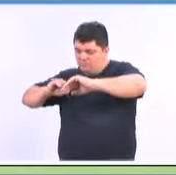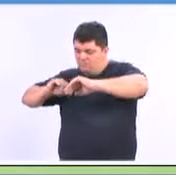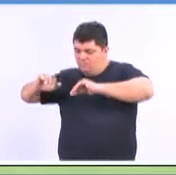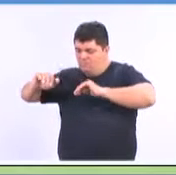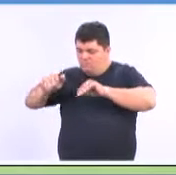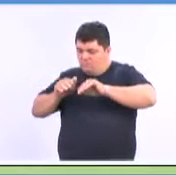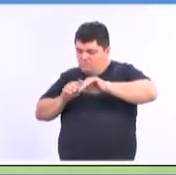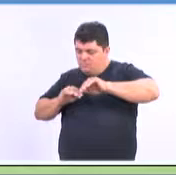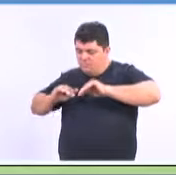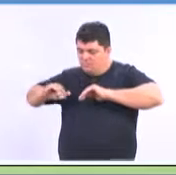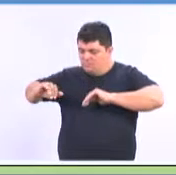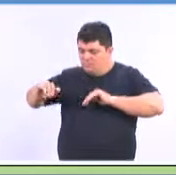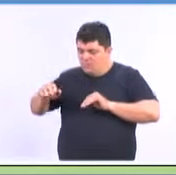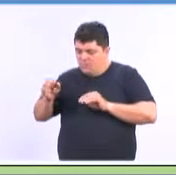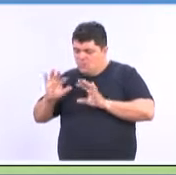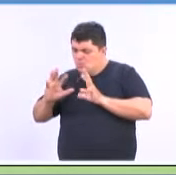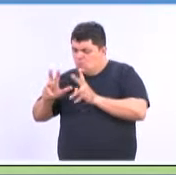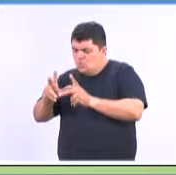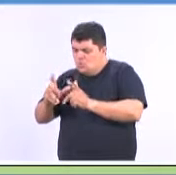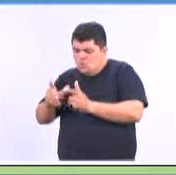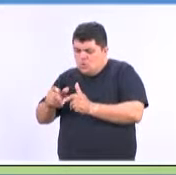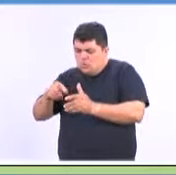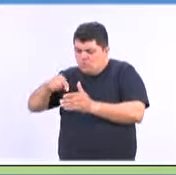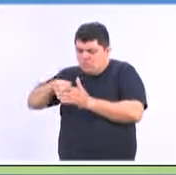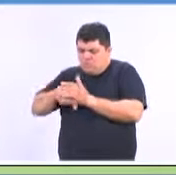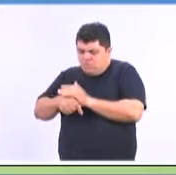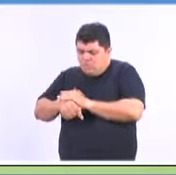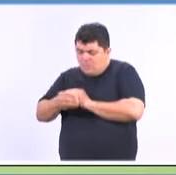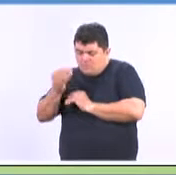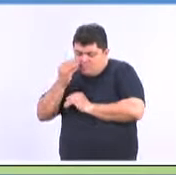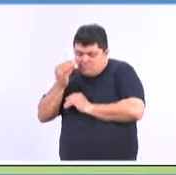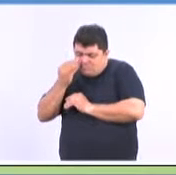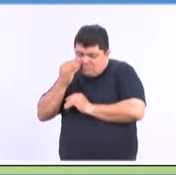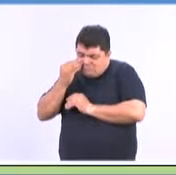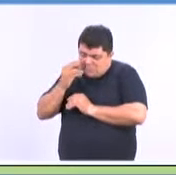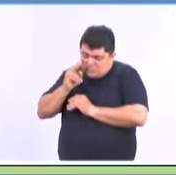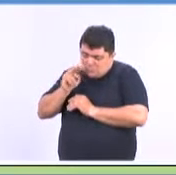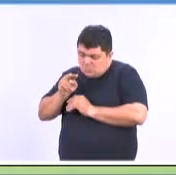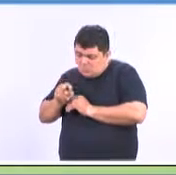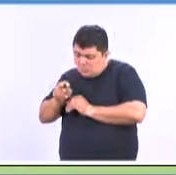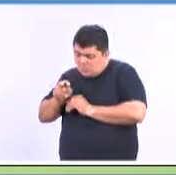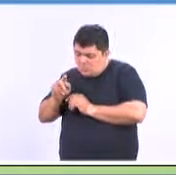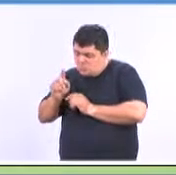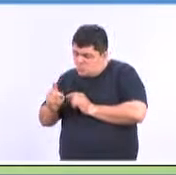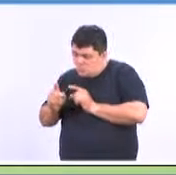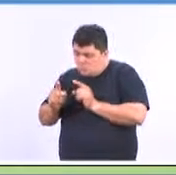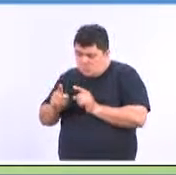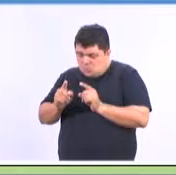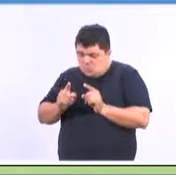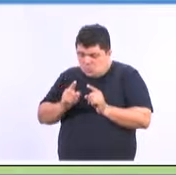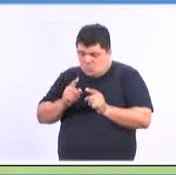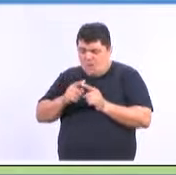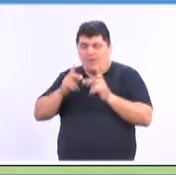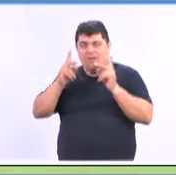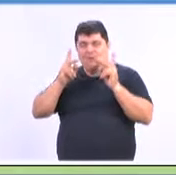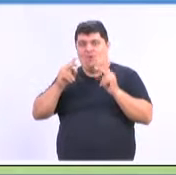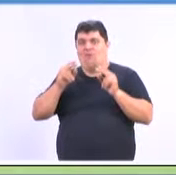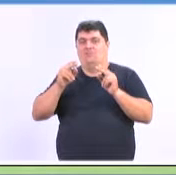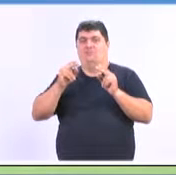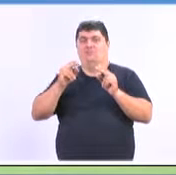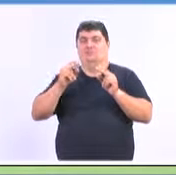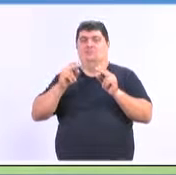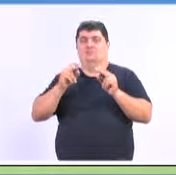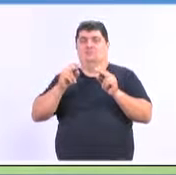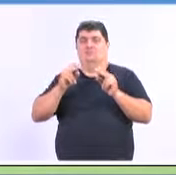tem anemia, se você não tem, se você está com malária, se você está com dengue. Separou tudo, aí o cara vai analisar. Demonstrações contábeis, análise das